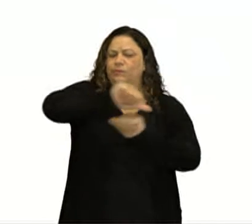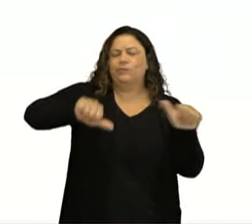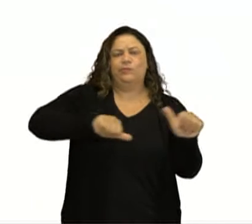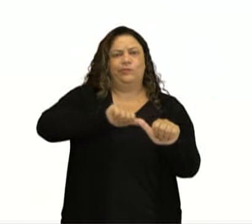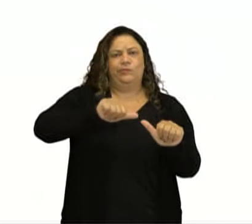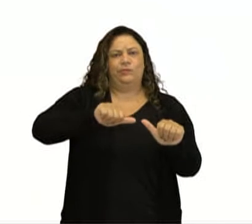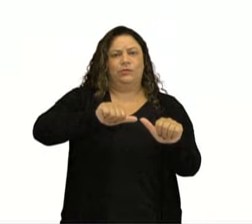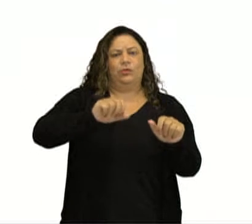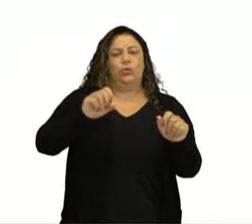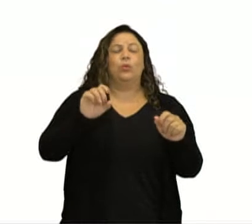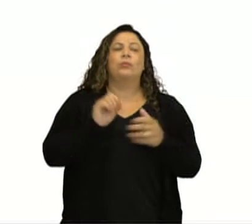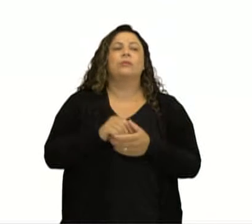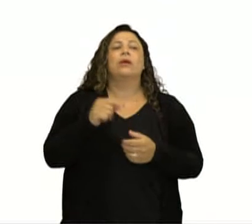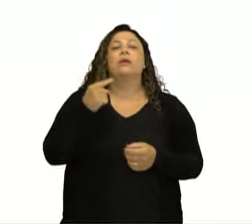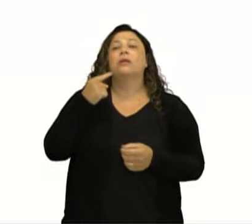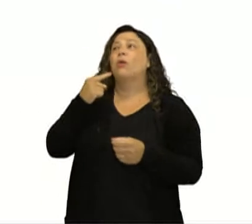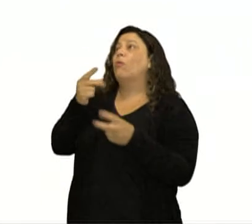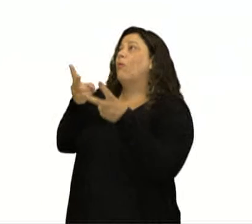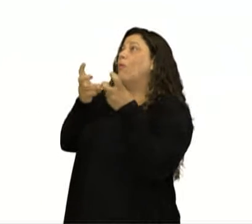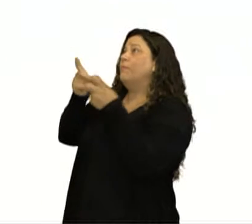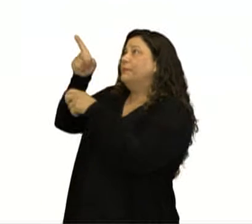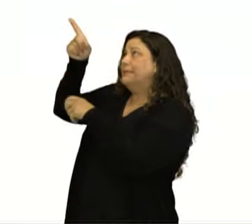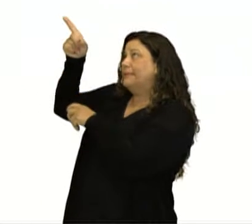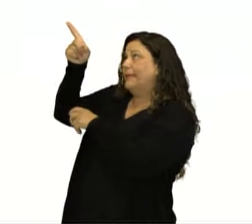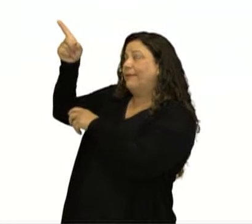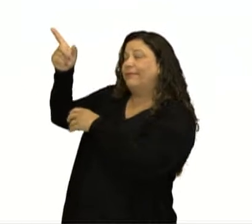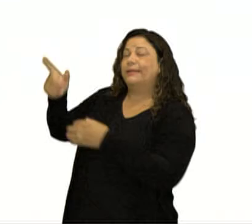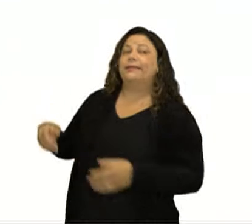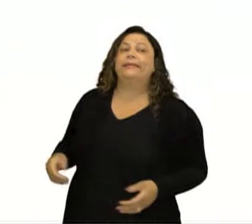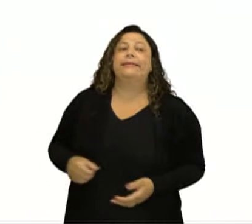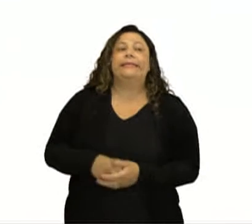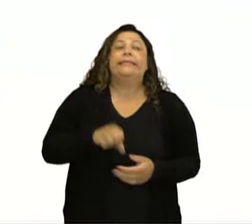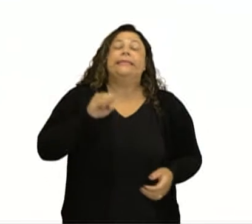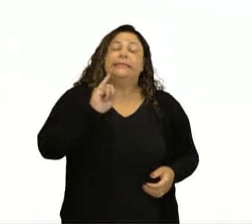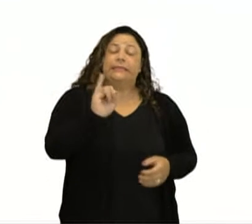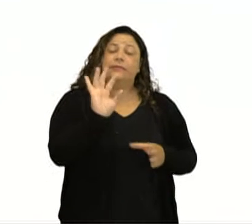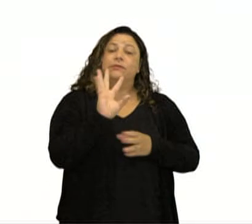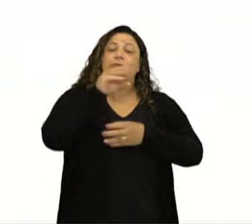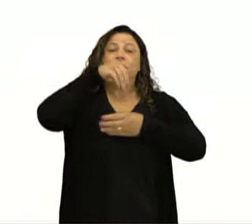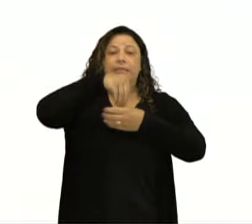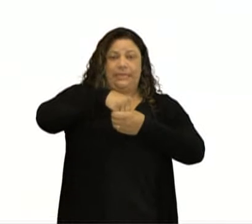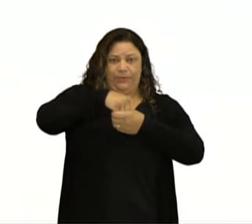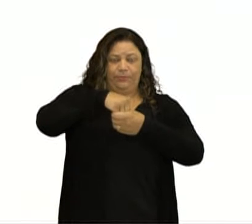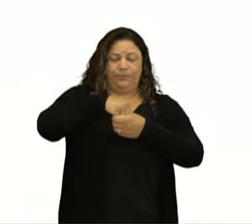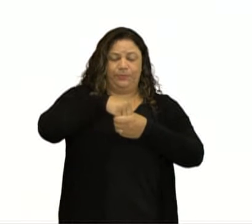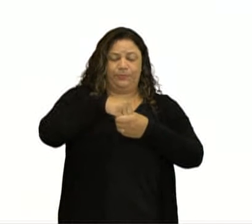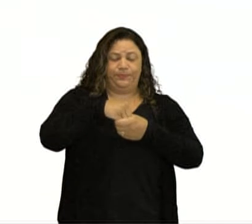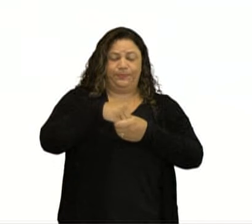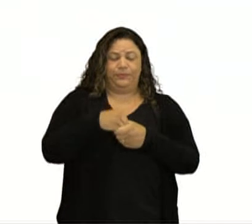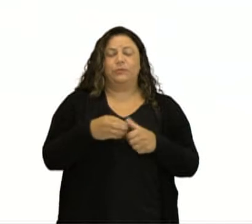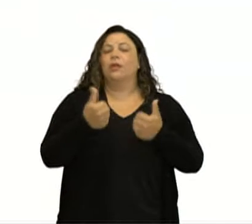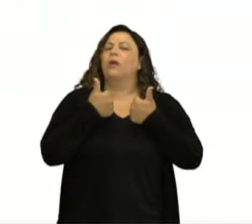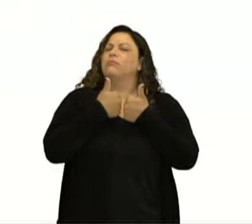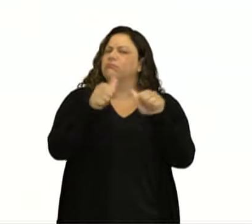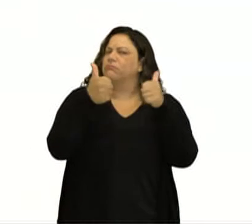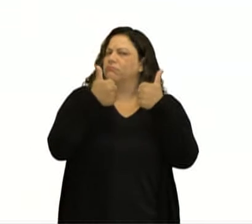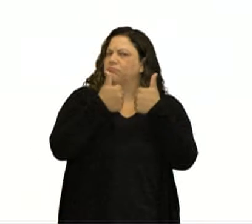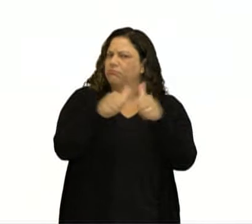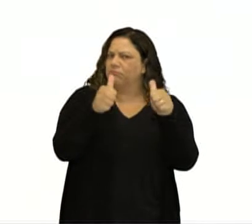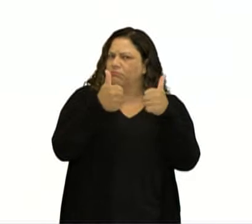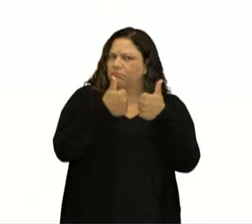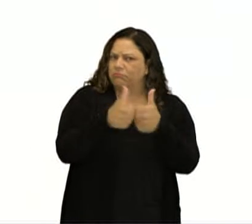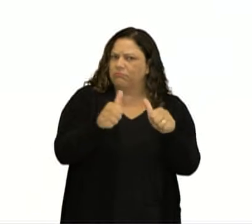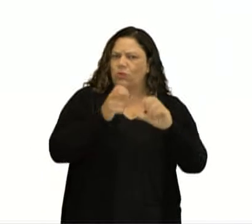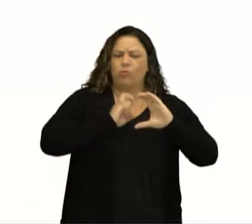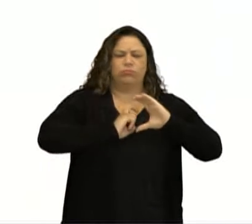externa. Então veja que doido aqui, ó. Se você estiver, por exemplo, dentro de um ônibus ou dentro de um vagão de trem, seja o que for, e ele